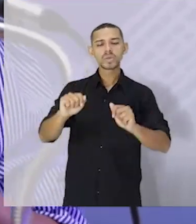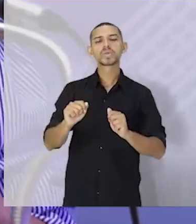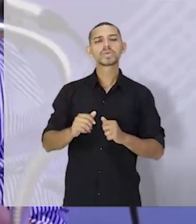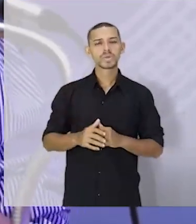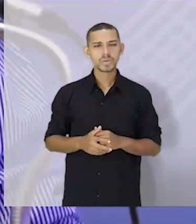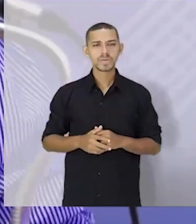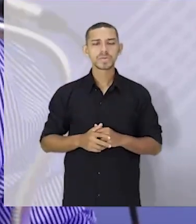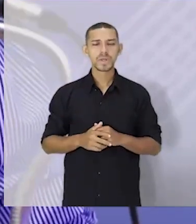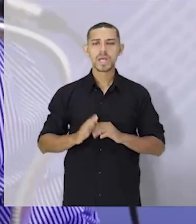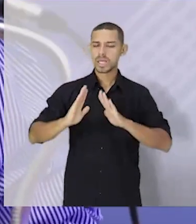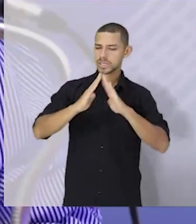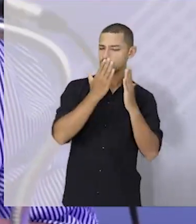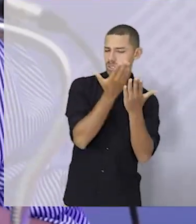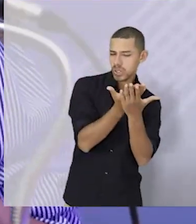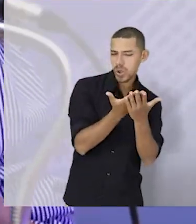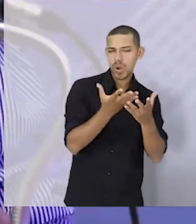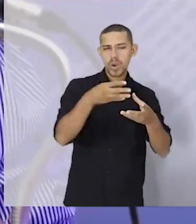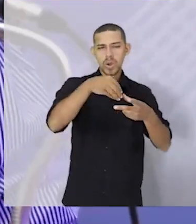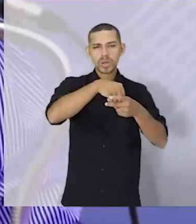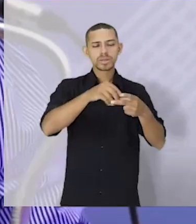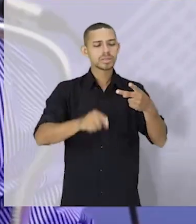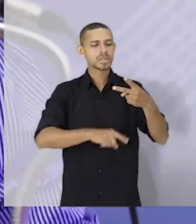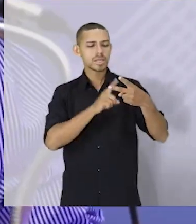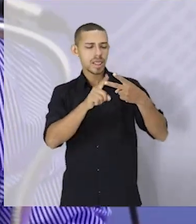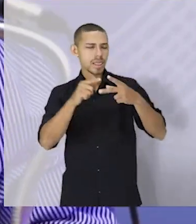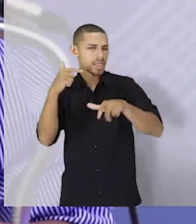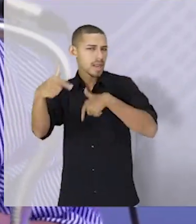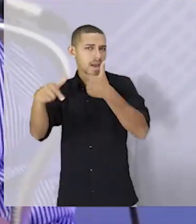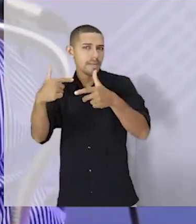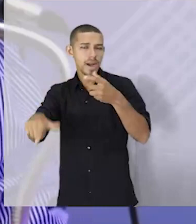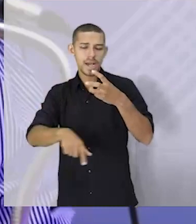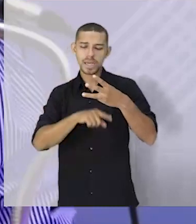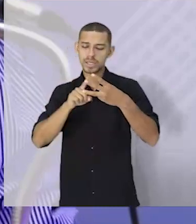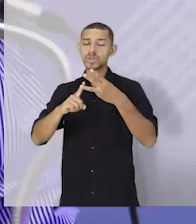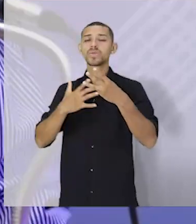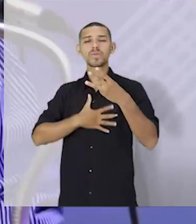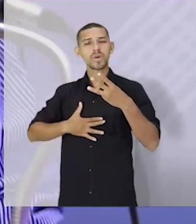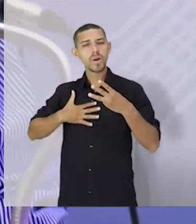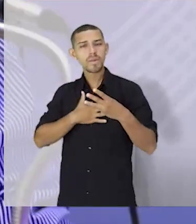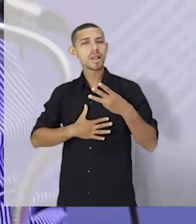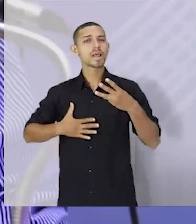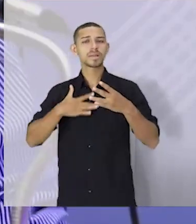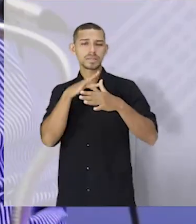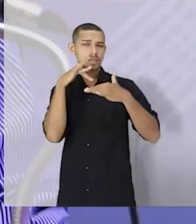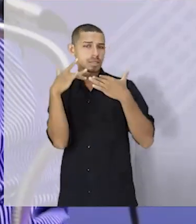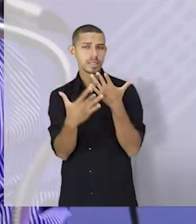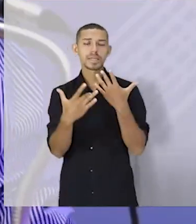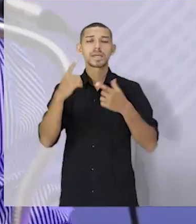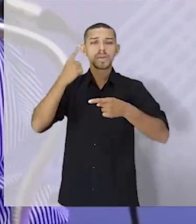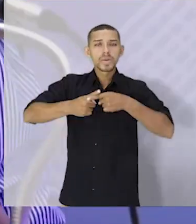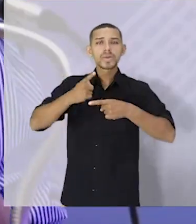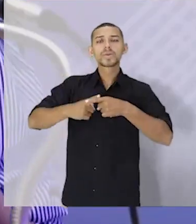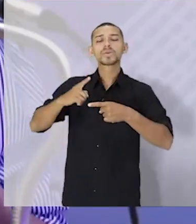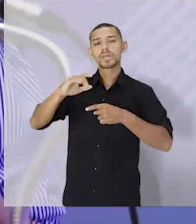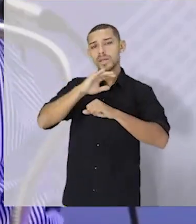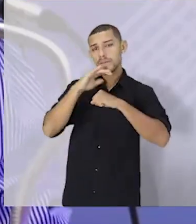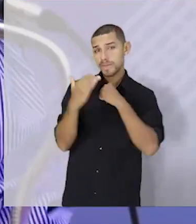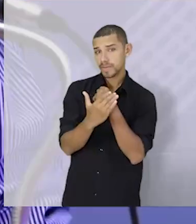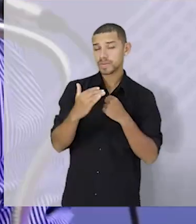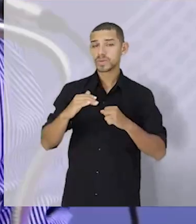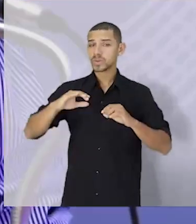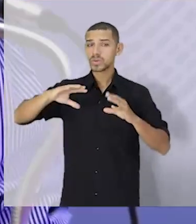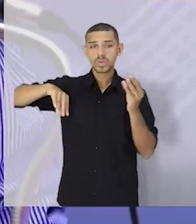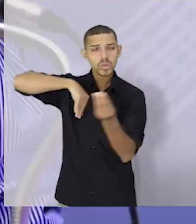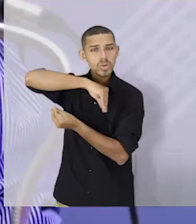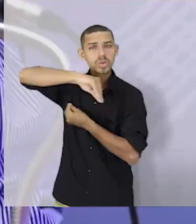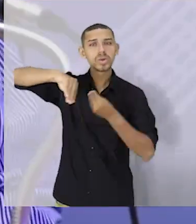Se tornou escola, se tornou trabalho, o lazer, por conta da pandemia. Então, ficou tudo